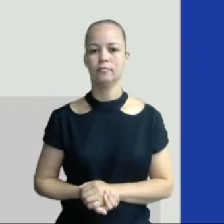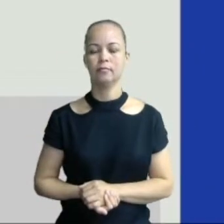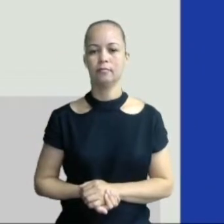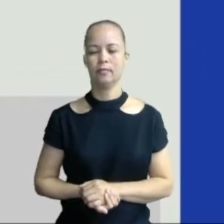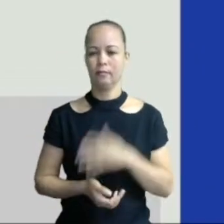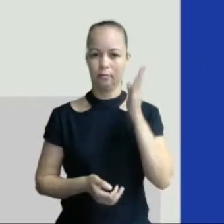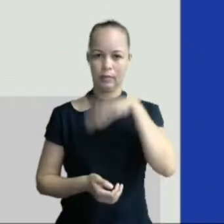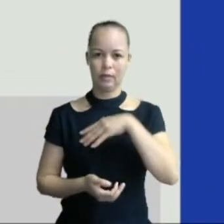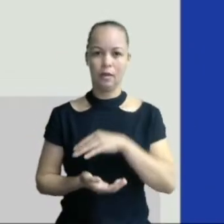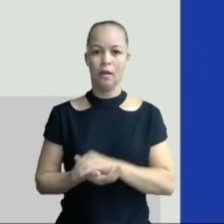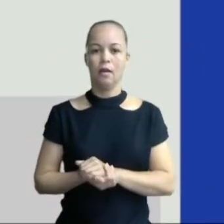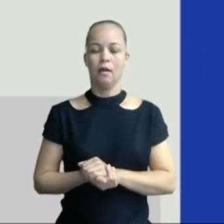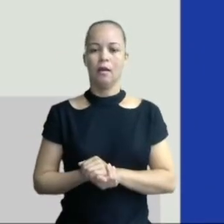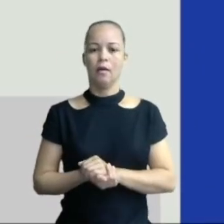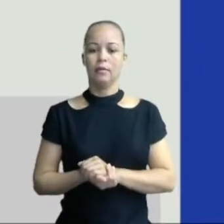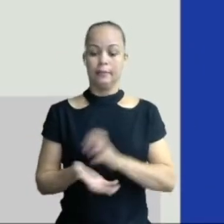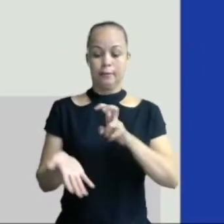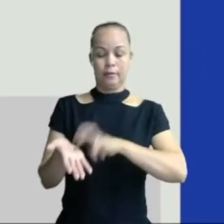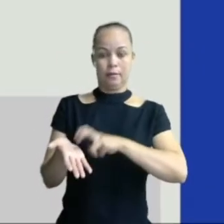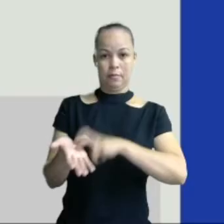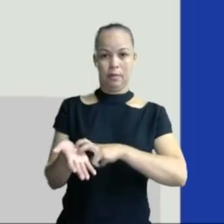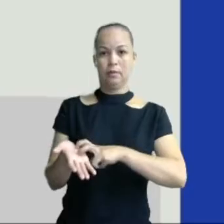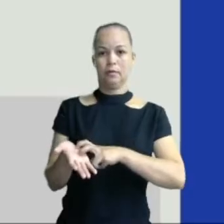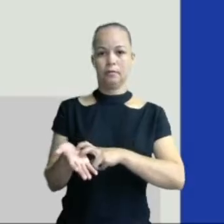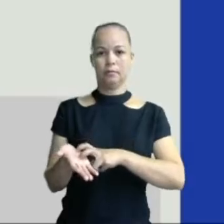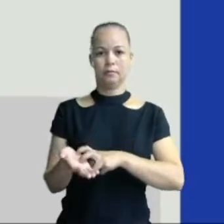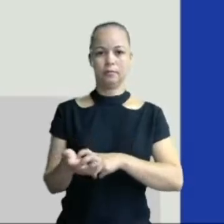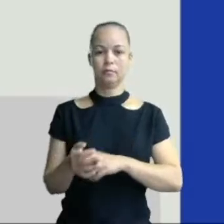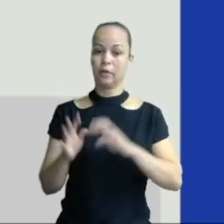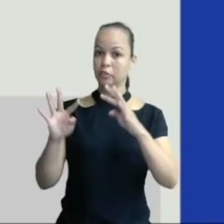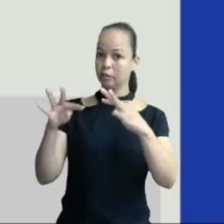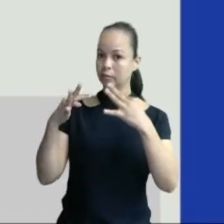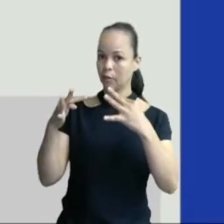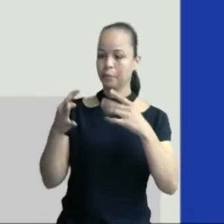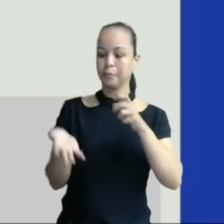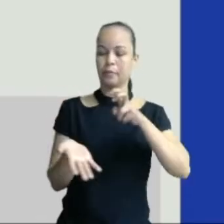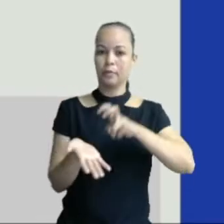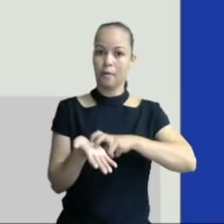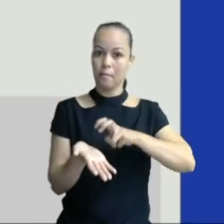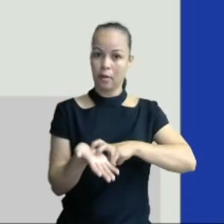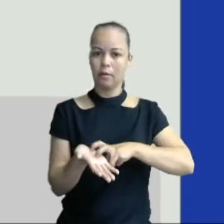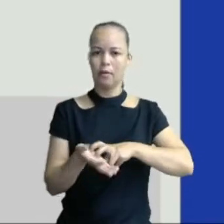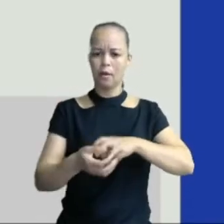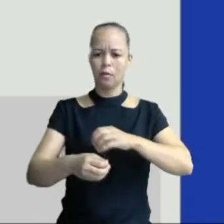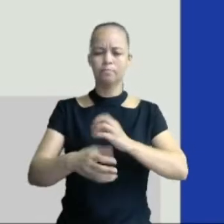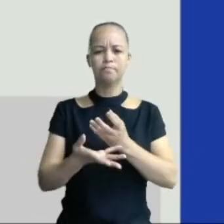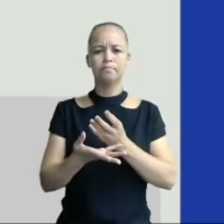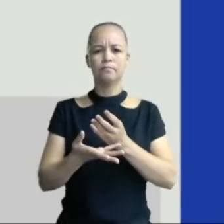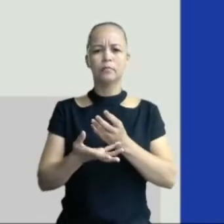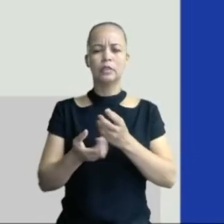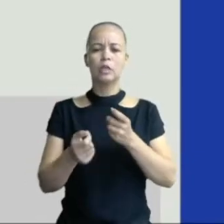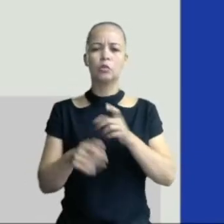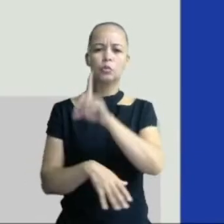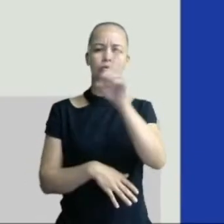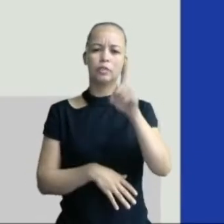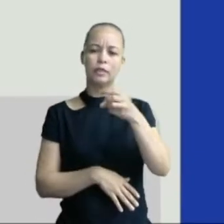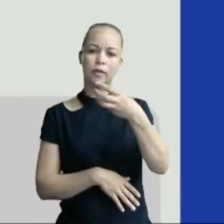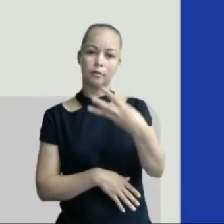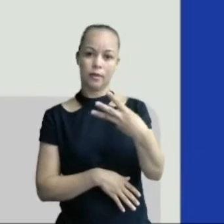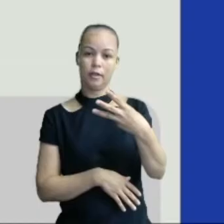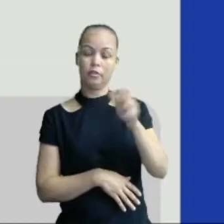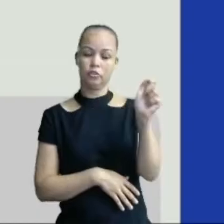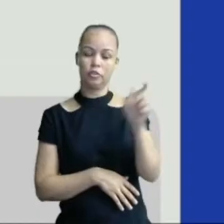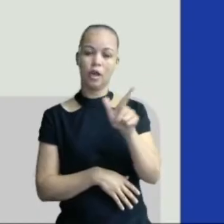Na manhã, aí foi que aconteceu tudo. Presta atenção, pessoal. Na manhã de 3 de agosto de